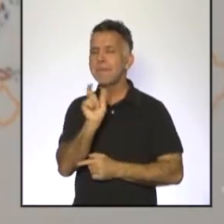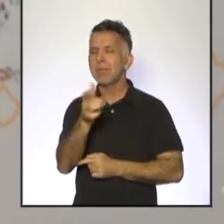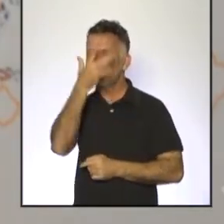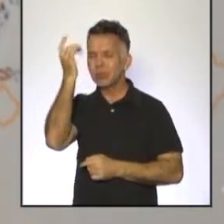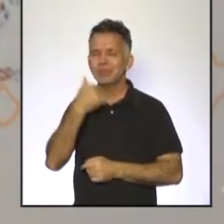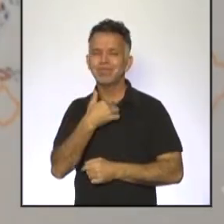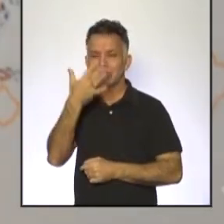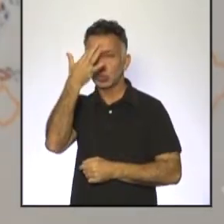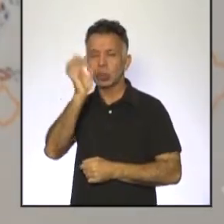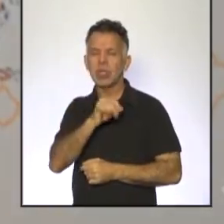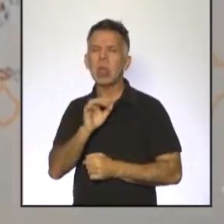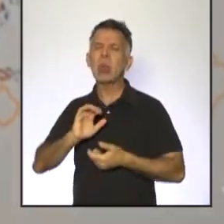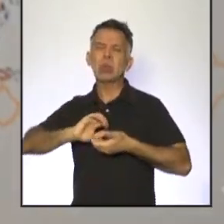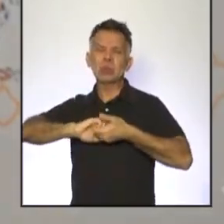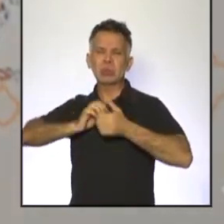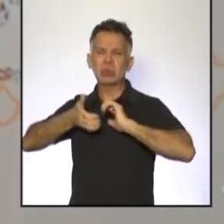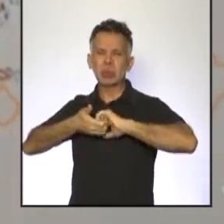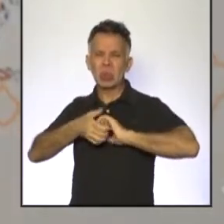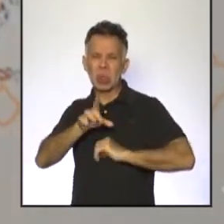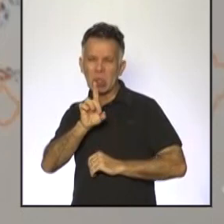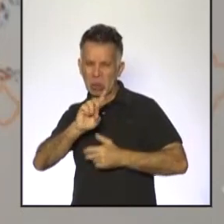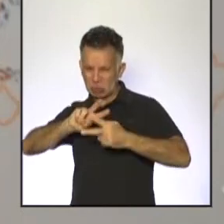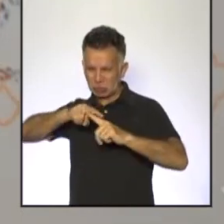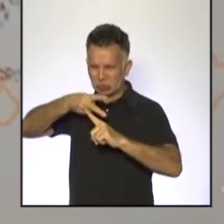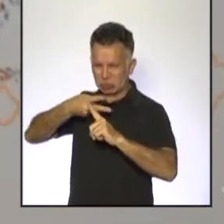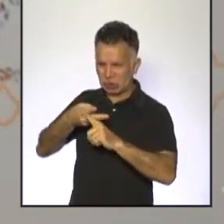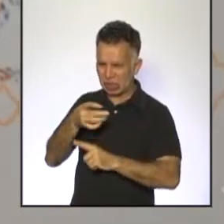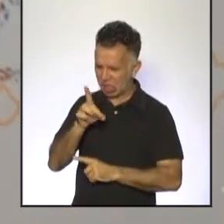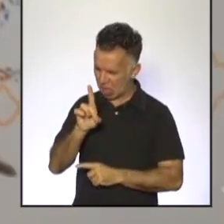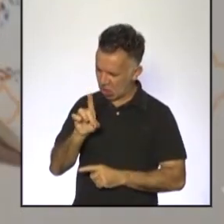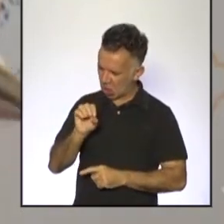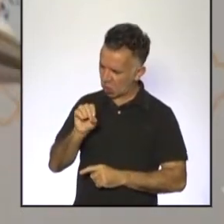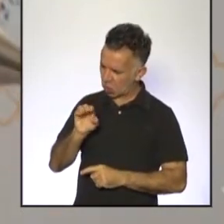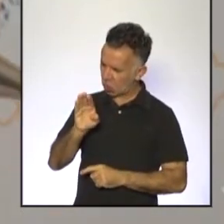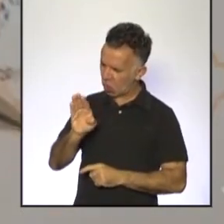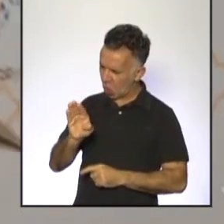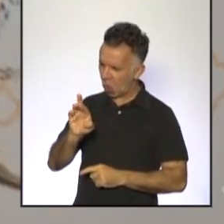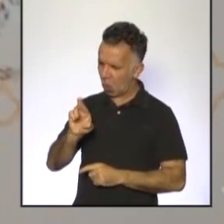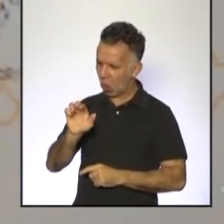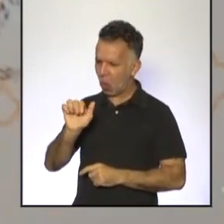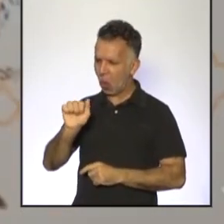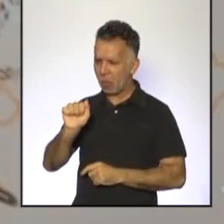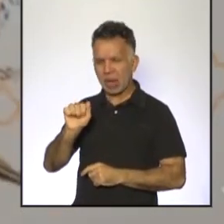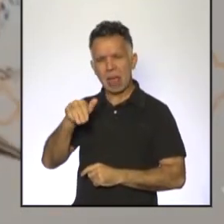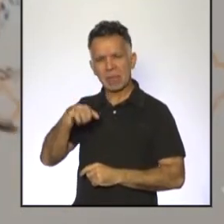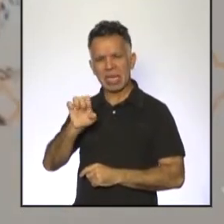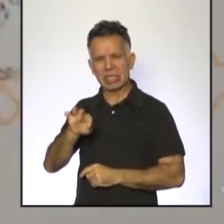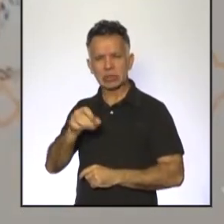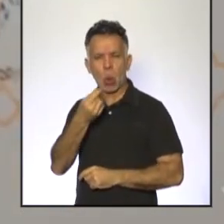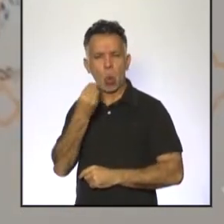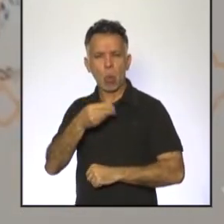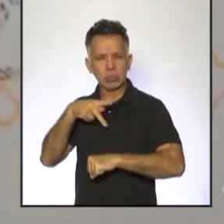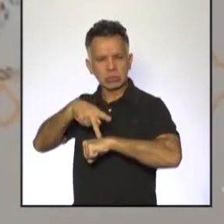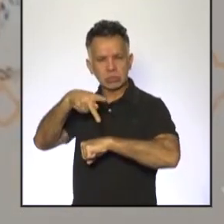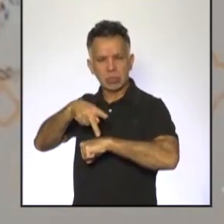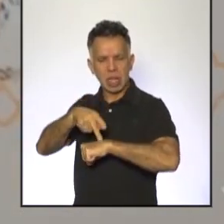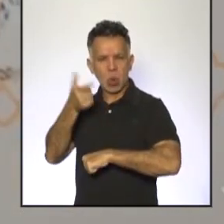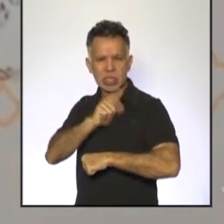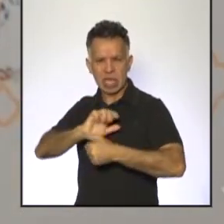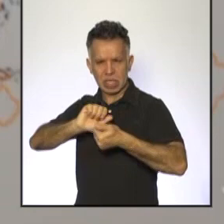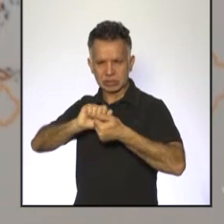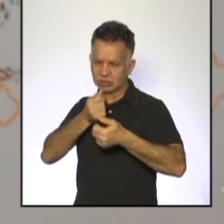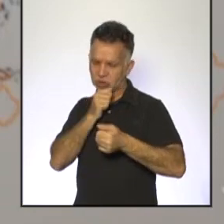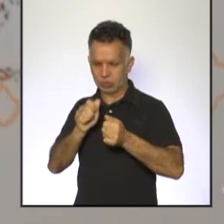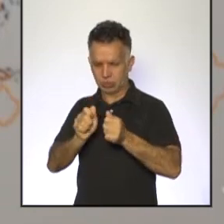é dobramento, né? Assim, professor, como é que uma rocha consegue dobrar? Porque uma coisa é eu